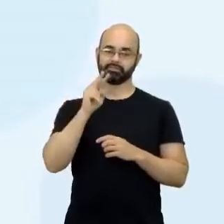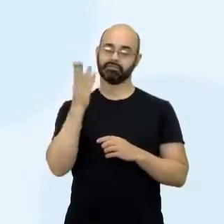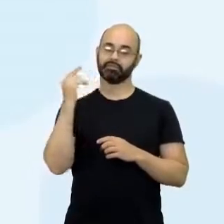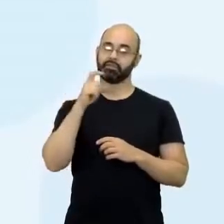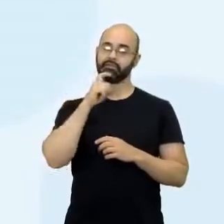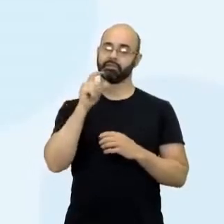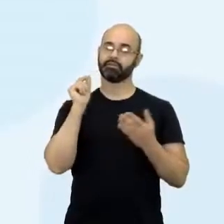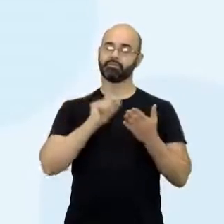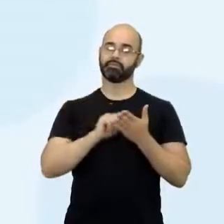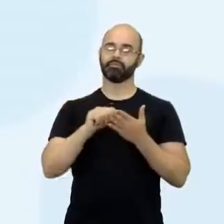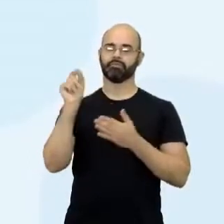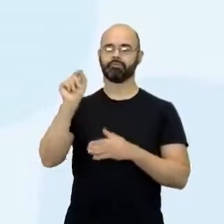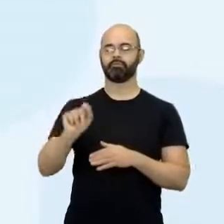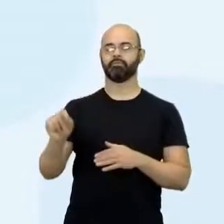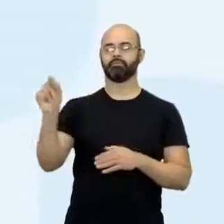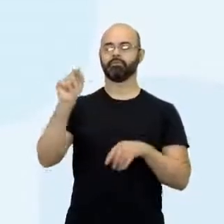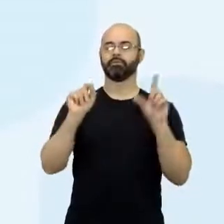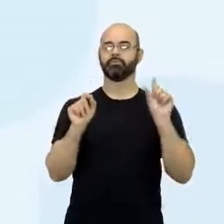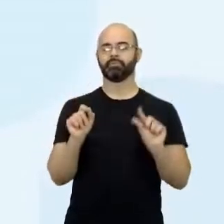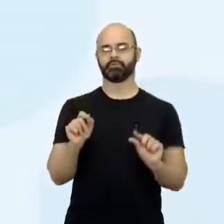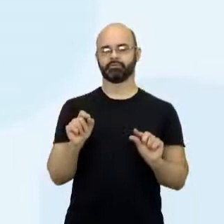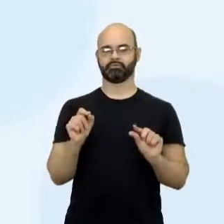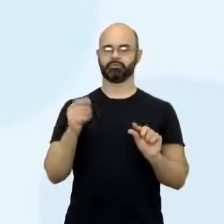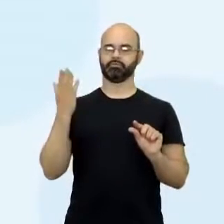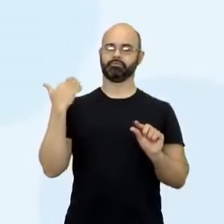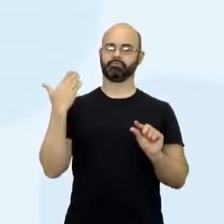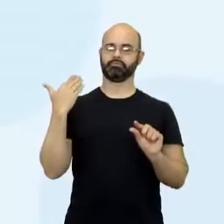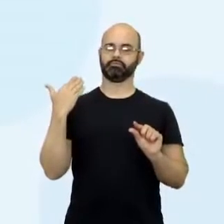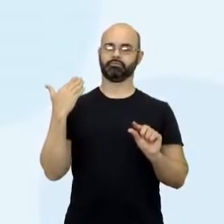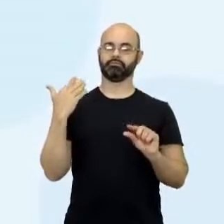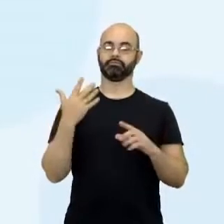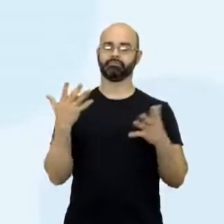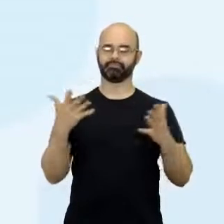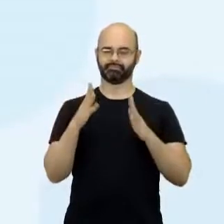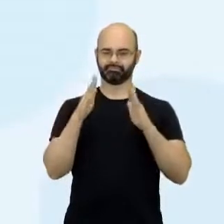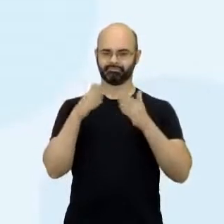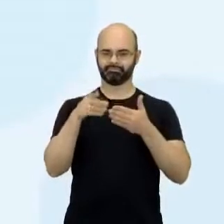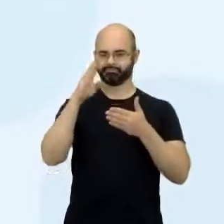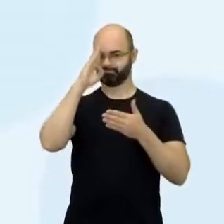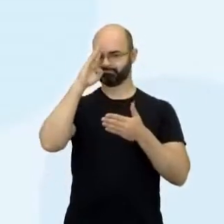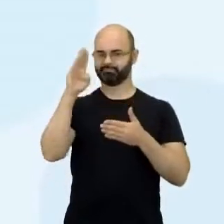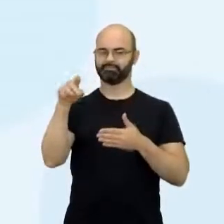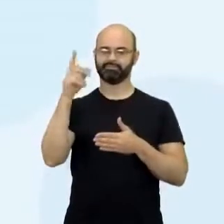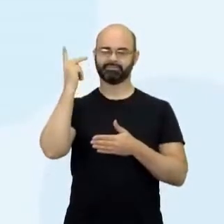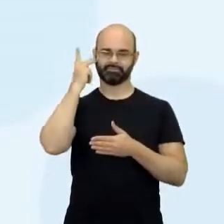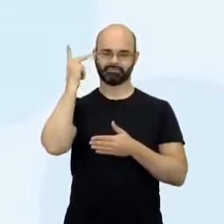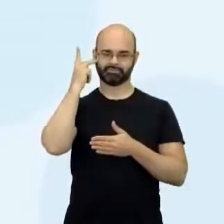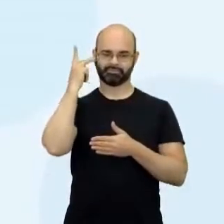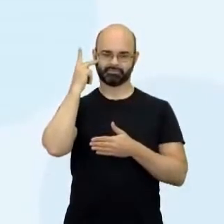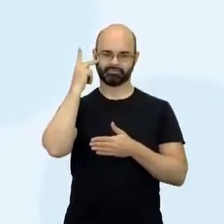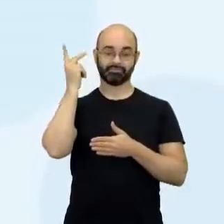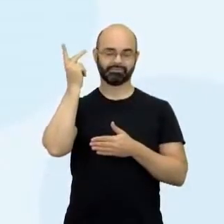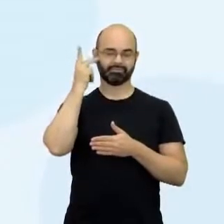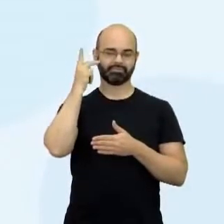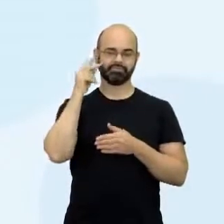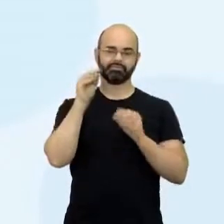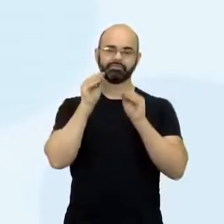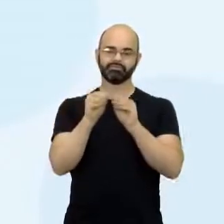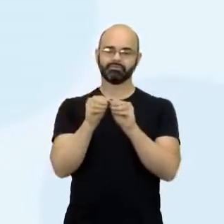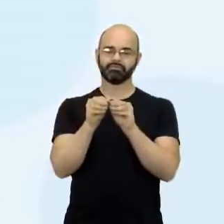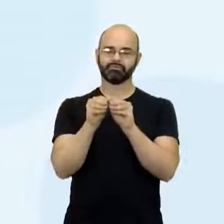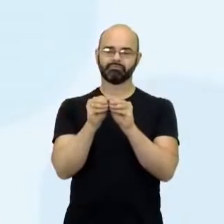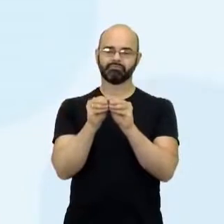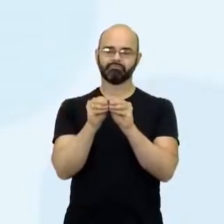pontinhos verdes espalhados pelo Brasil. Mas olha aqui, ó. Principalmente deslocando de São Paulo para suas proximidades aqui, ó, da cidade